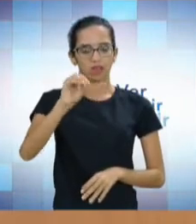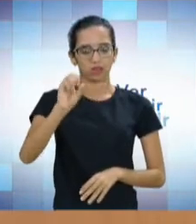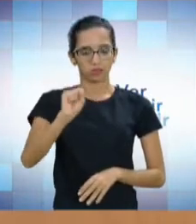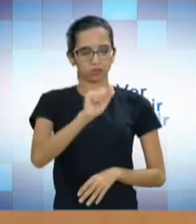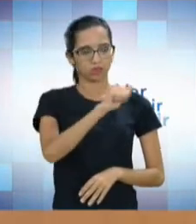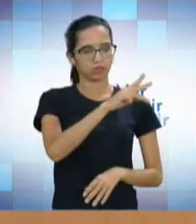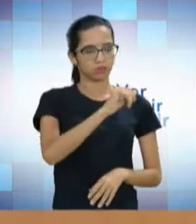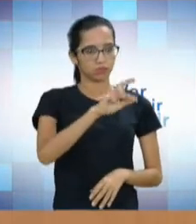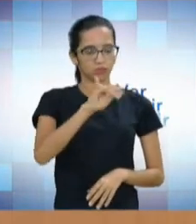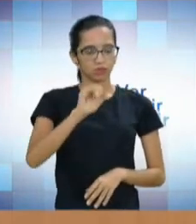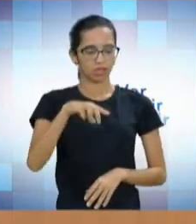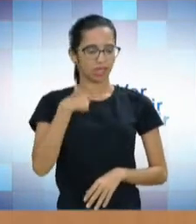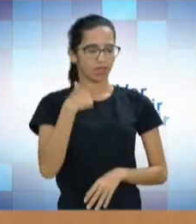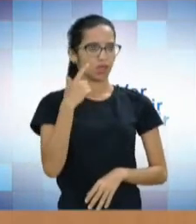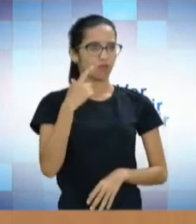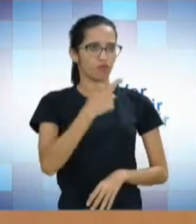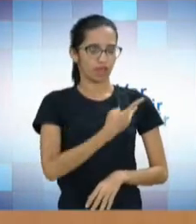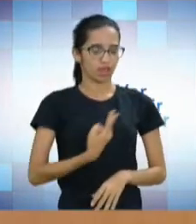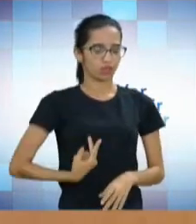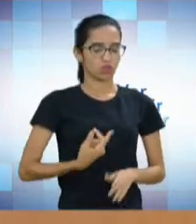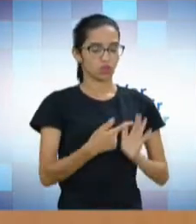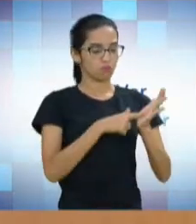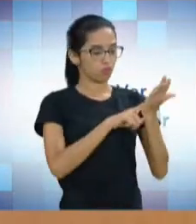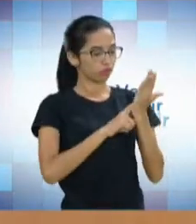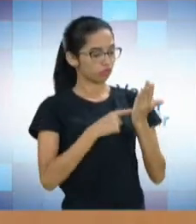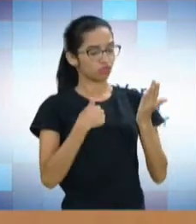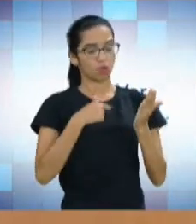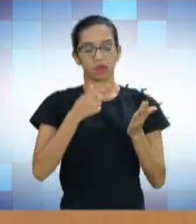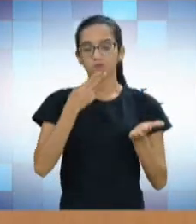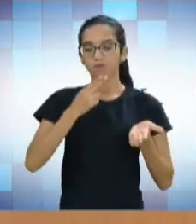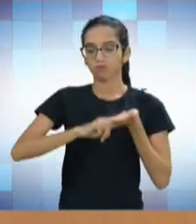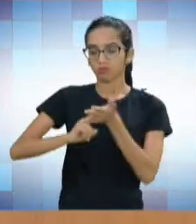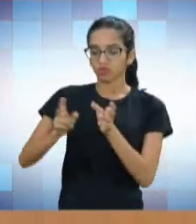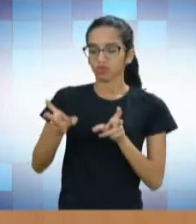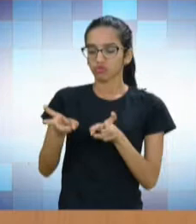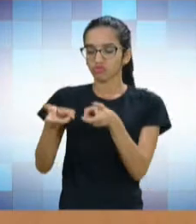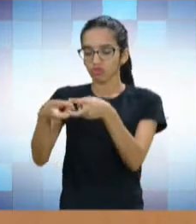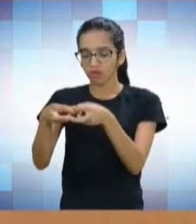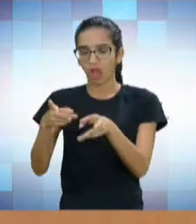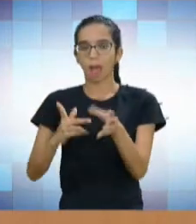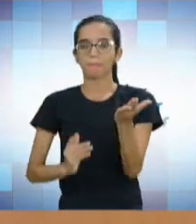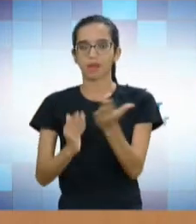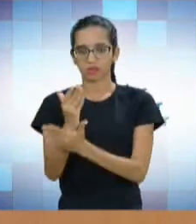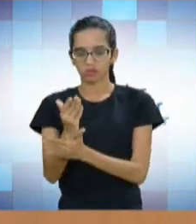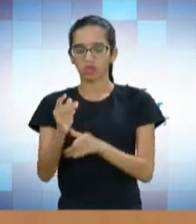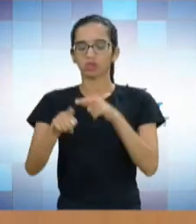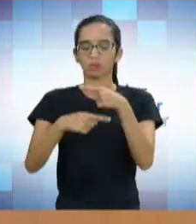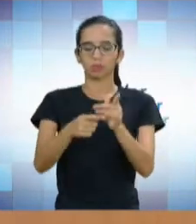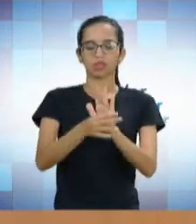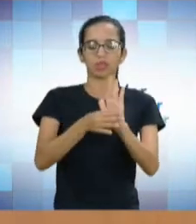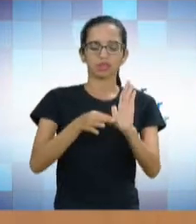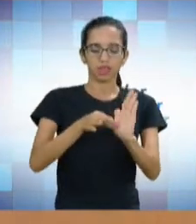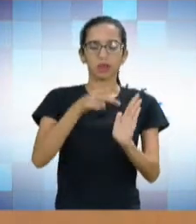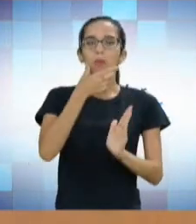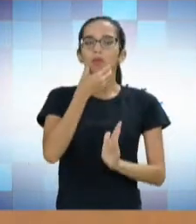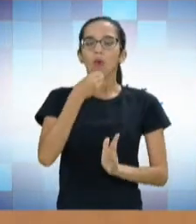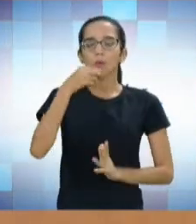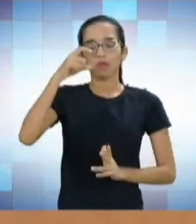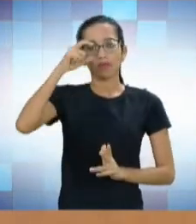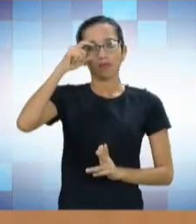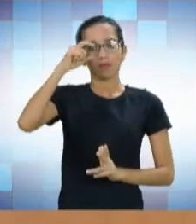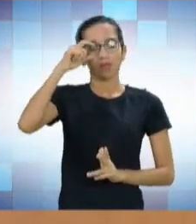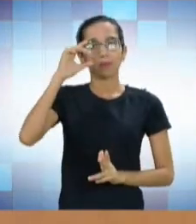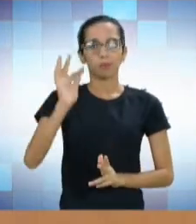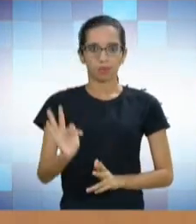vereador levou pra mim eu dê entrada na câmara foi aprovado pelos vereadores e sancionado pelo prefeito firmino esse projeto ele